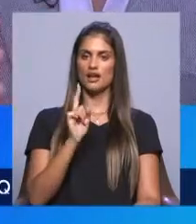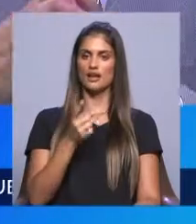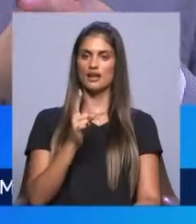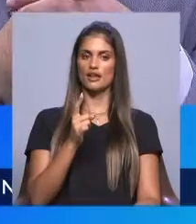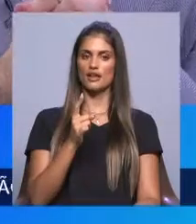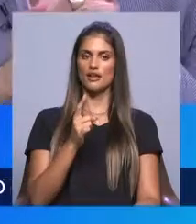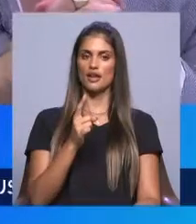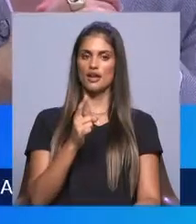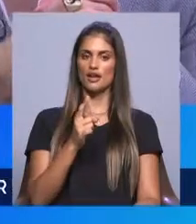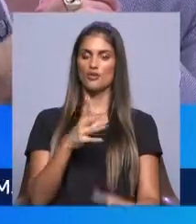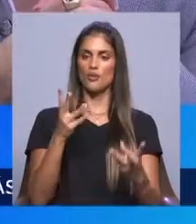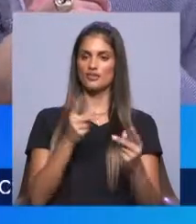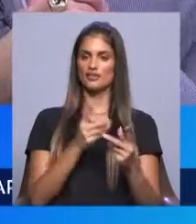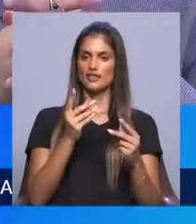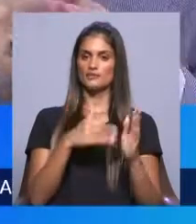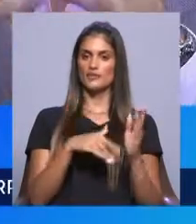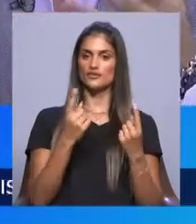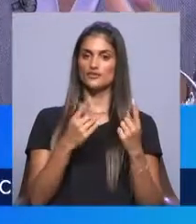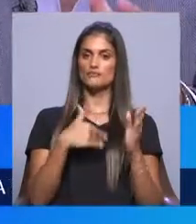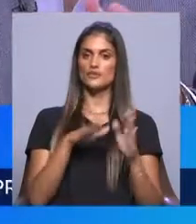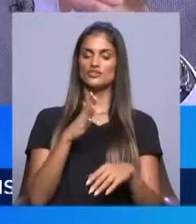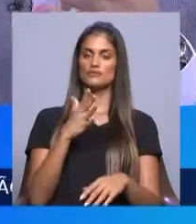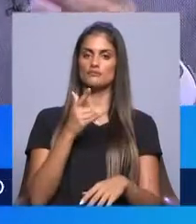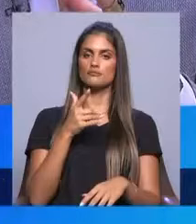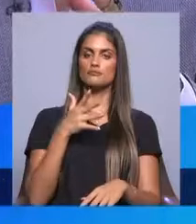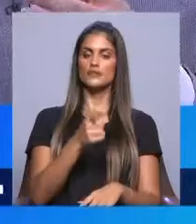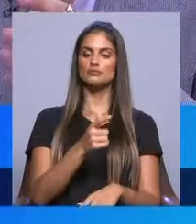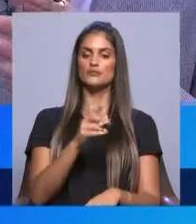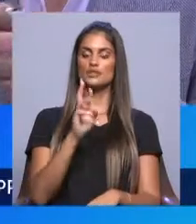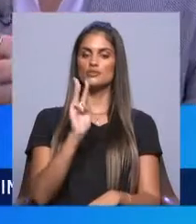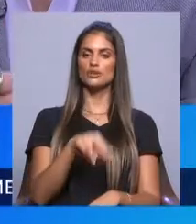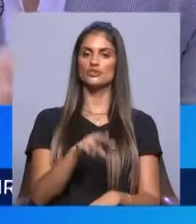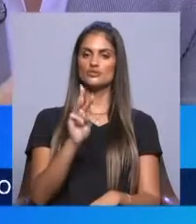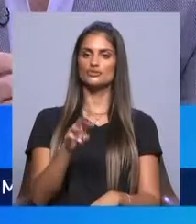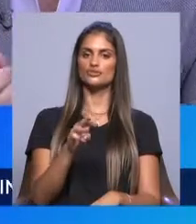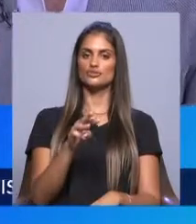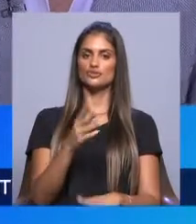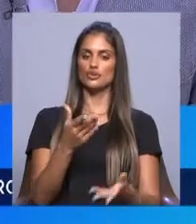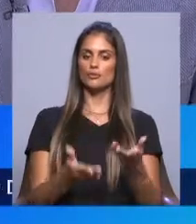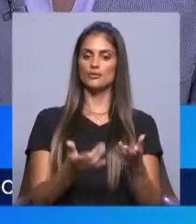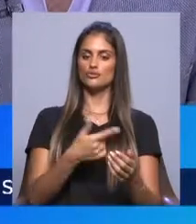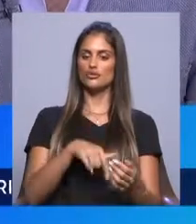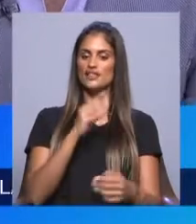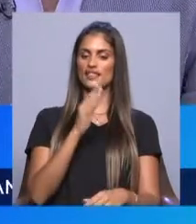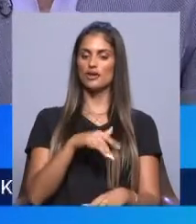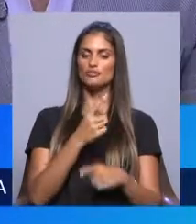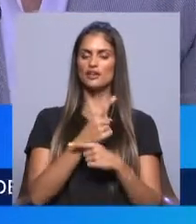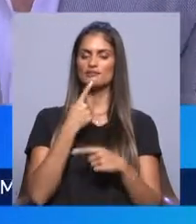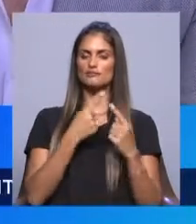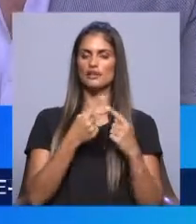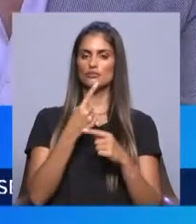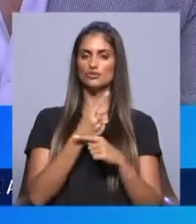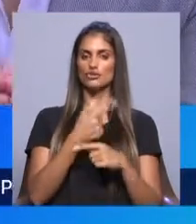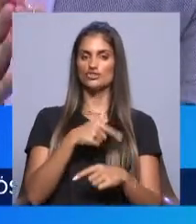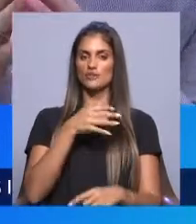massa. Muitos deles com massa superior a 1.000 milhões de vezes a massa do nosso Sol. Porquê é que isso é estranho? Porque nós estamos